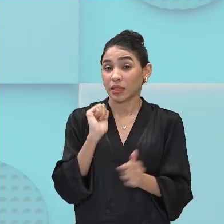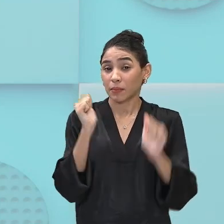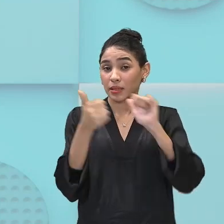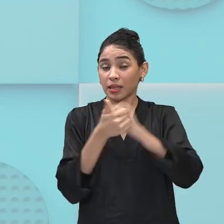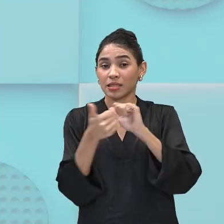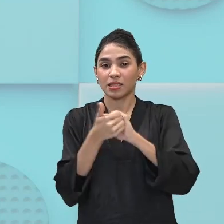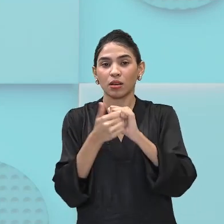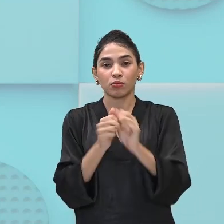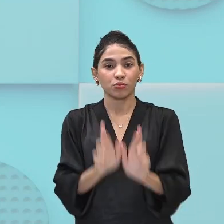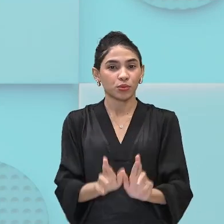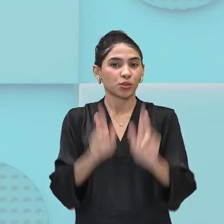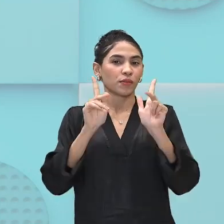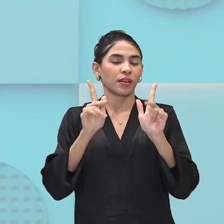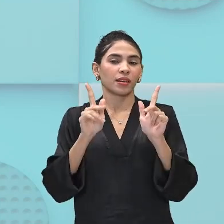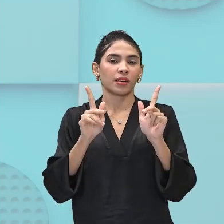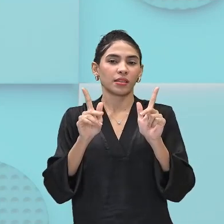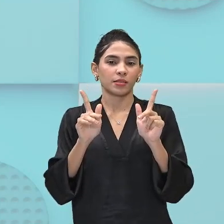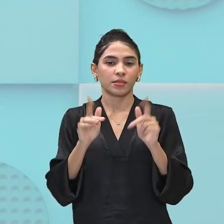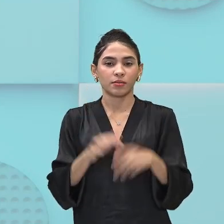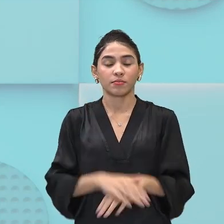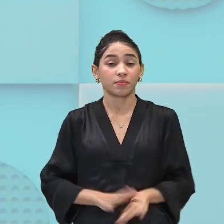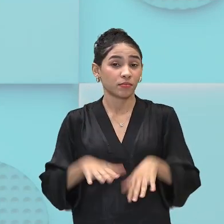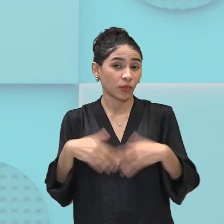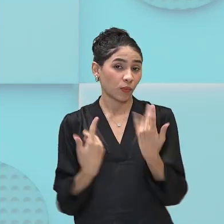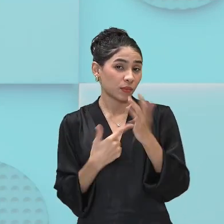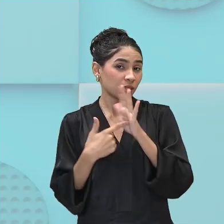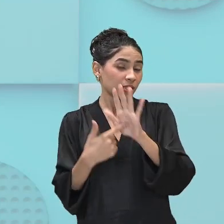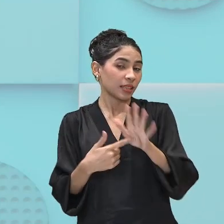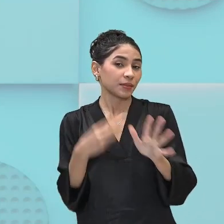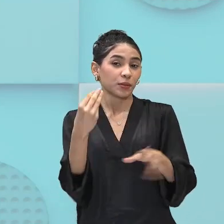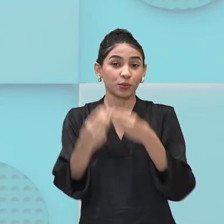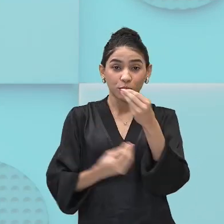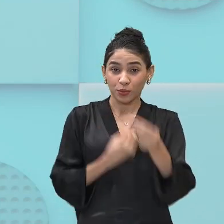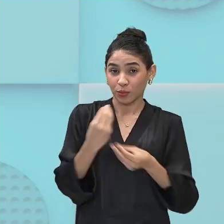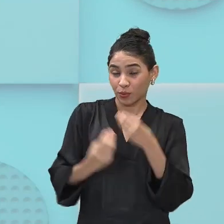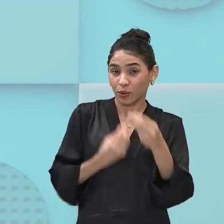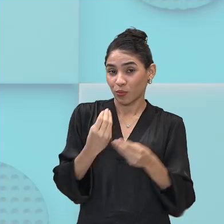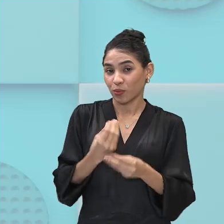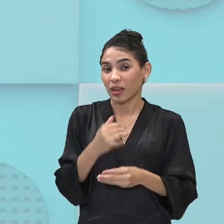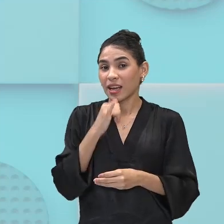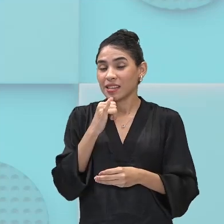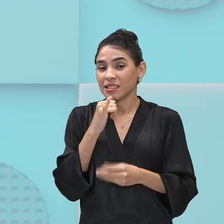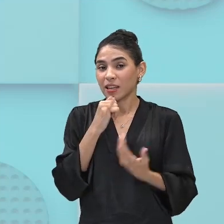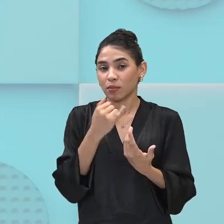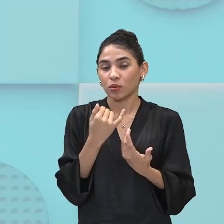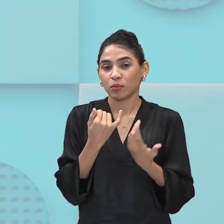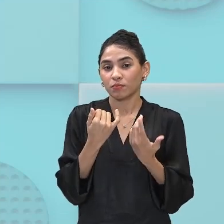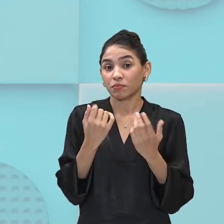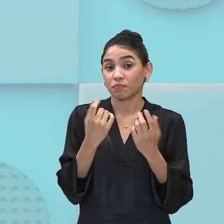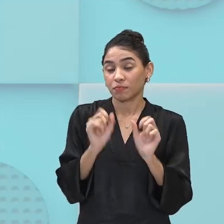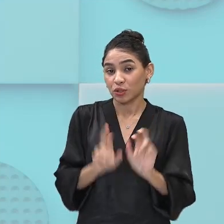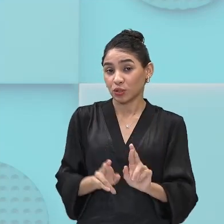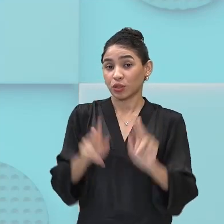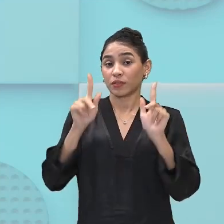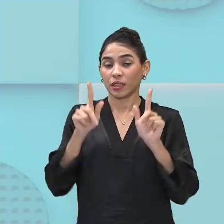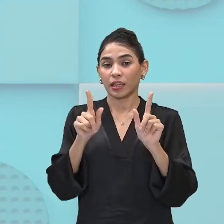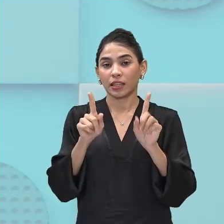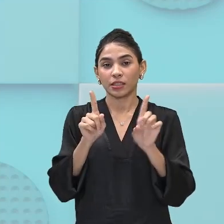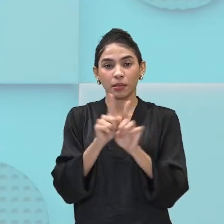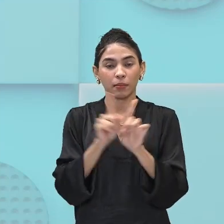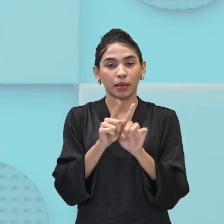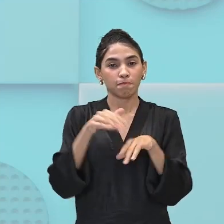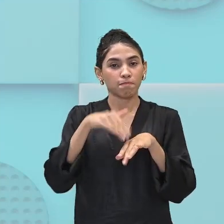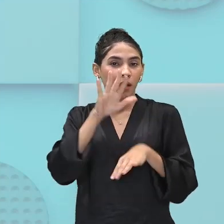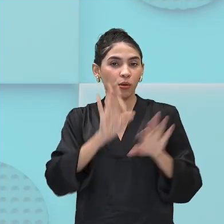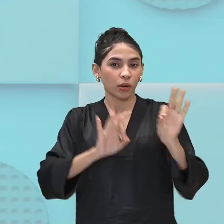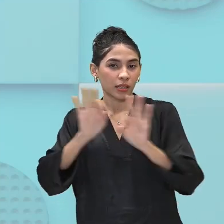absurdo e grandioso, e para trazer justamente como isso pode ser ainda maior e ainda mais elaborado, eu trouxe para vocês